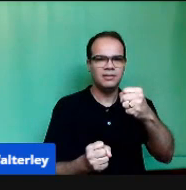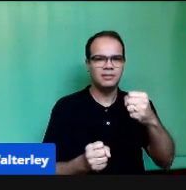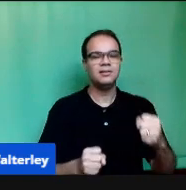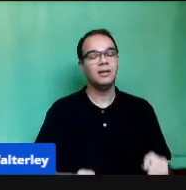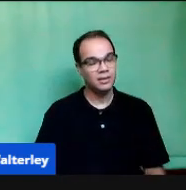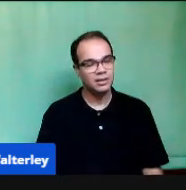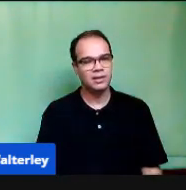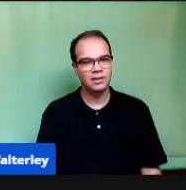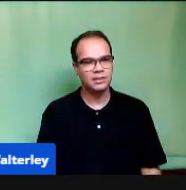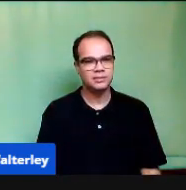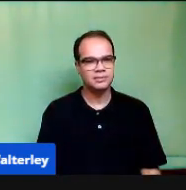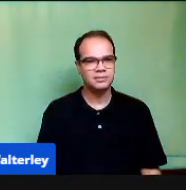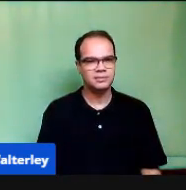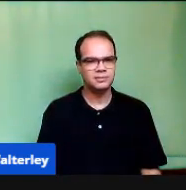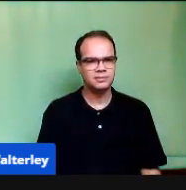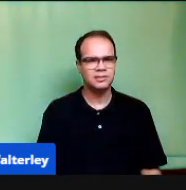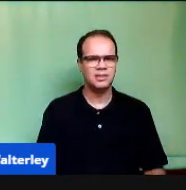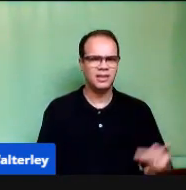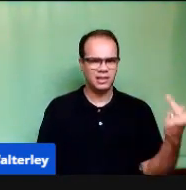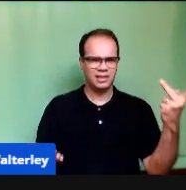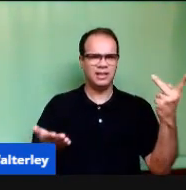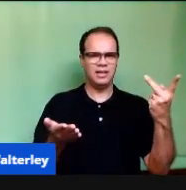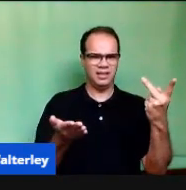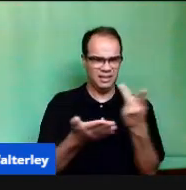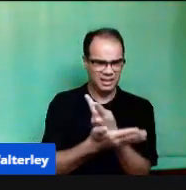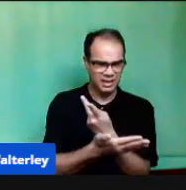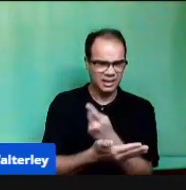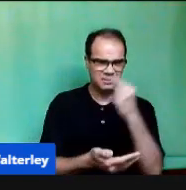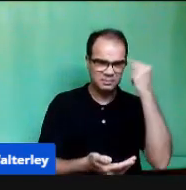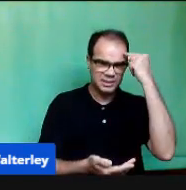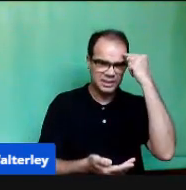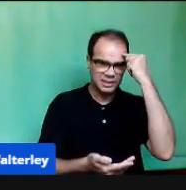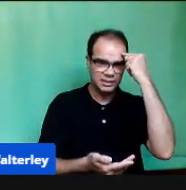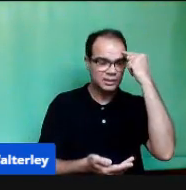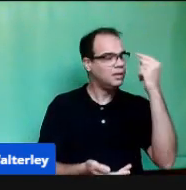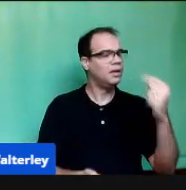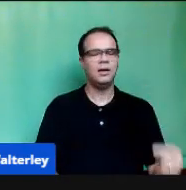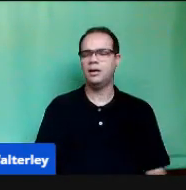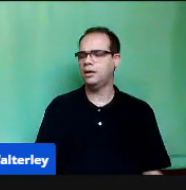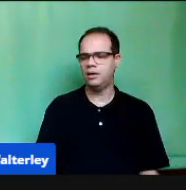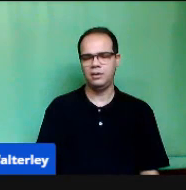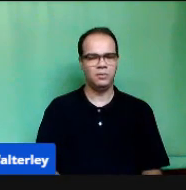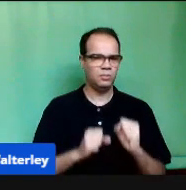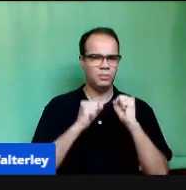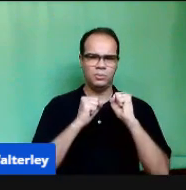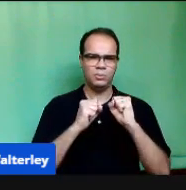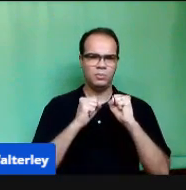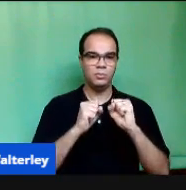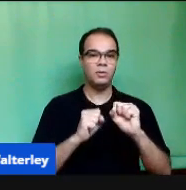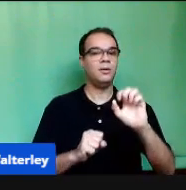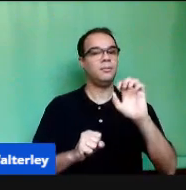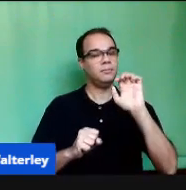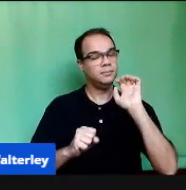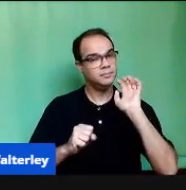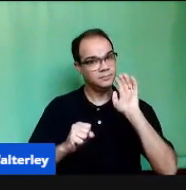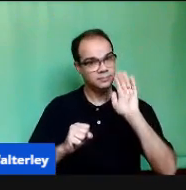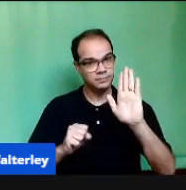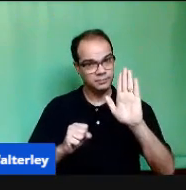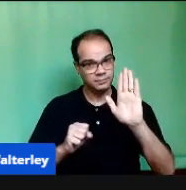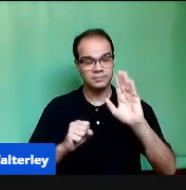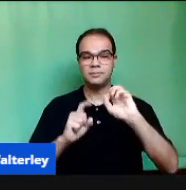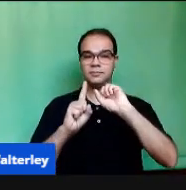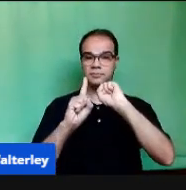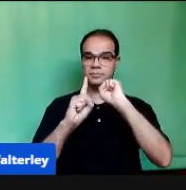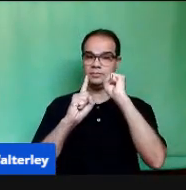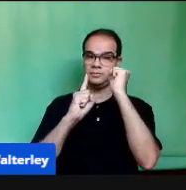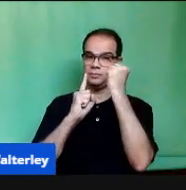problema nós termos essas características de forma alguma. O problema é que a nossa sociedade, ela espera